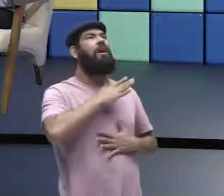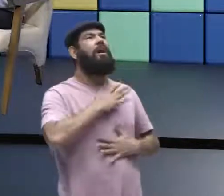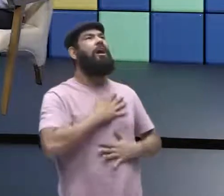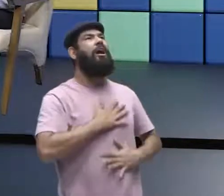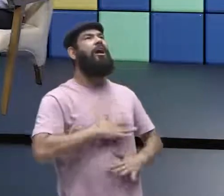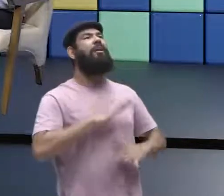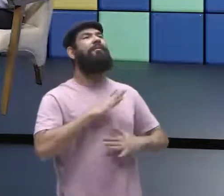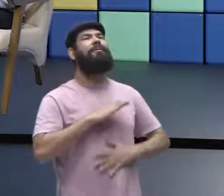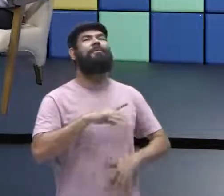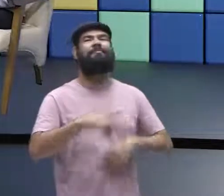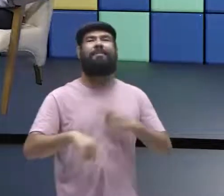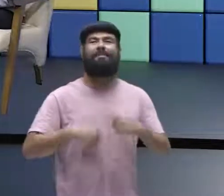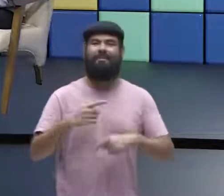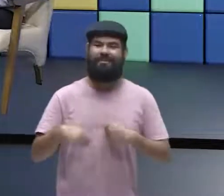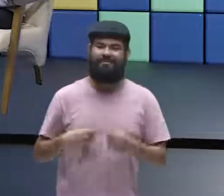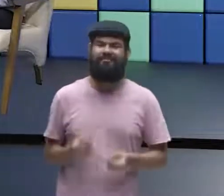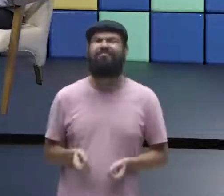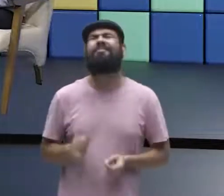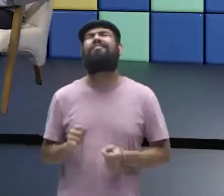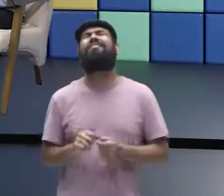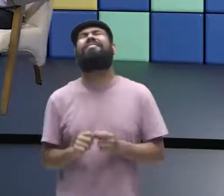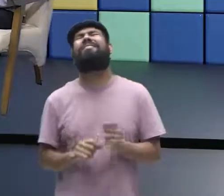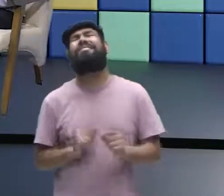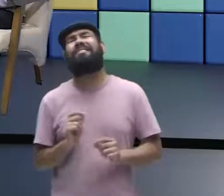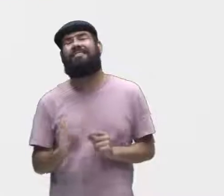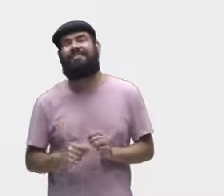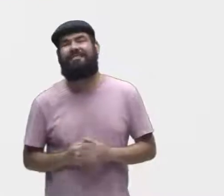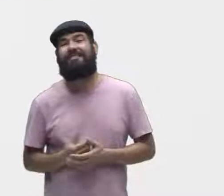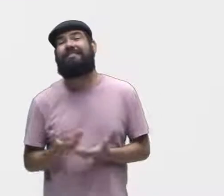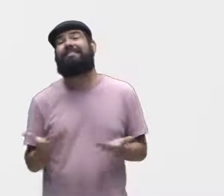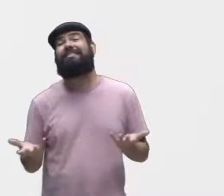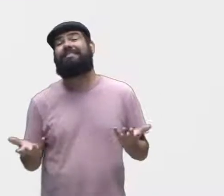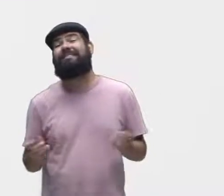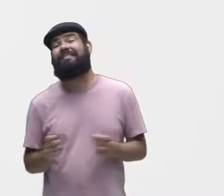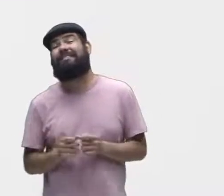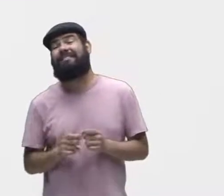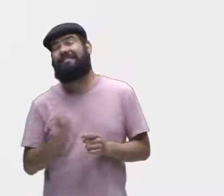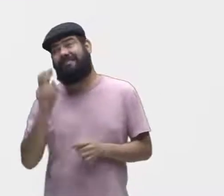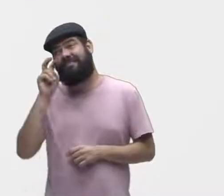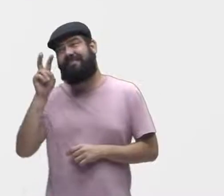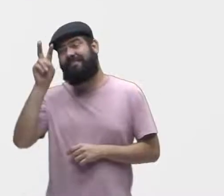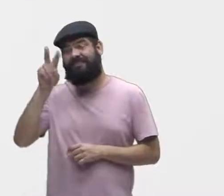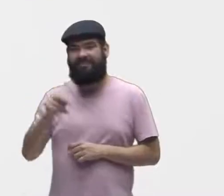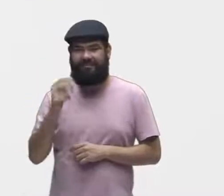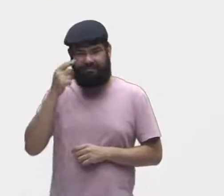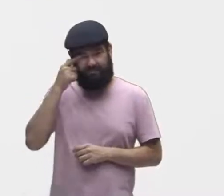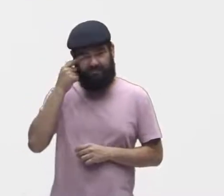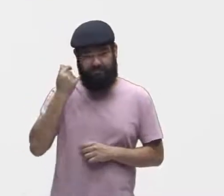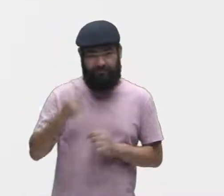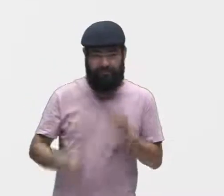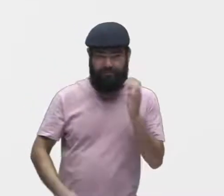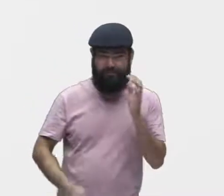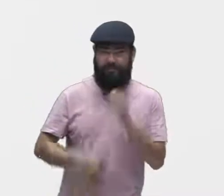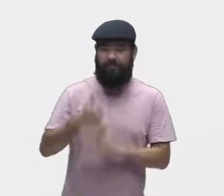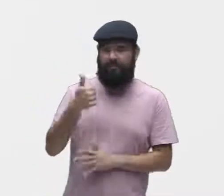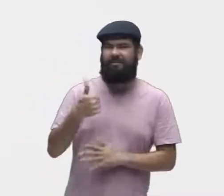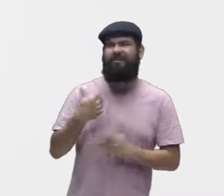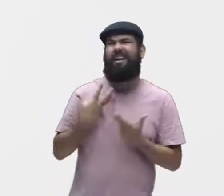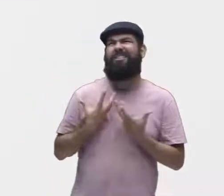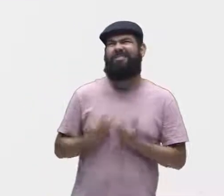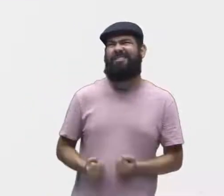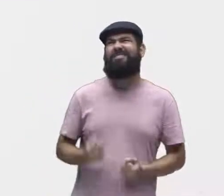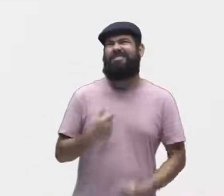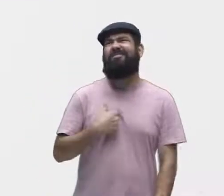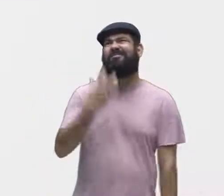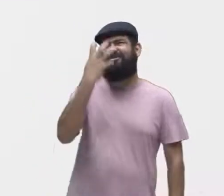que fazer, Leilane, quando a gente está com raiva, E aí, né? o que a gente vai fazer? Primeiro, a gente acolhe, aceita que eu tô com raiva, porque todos